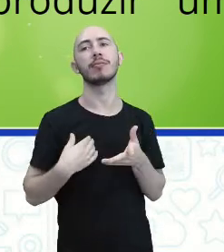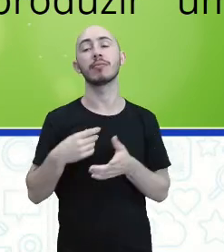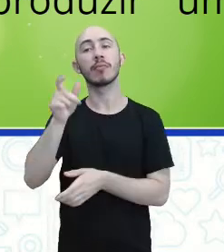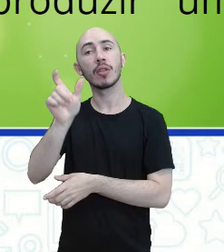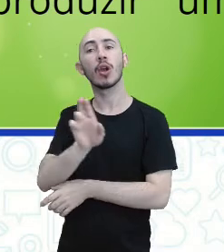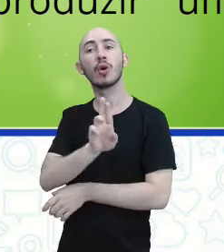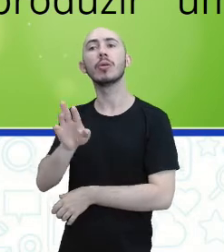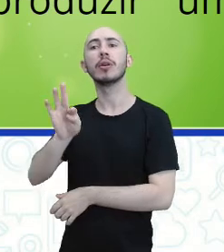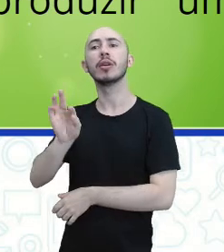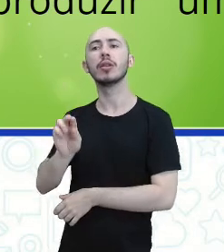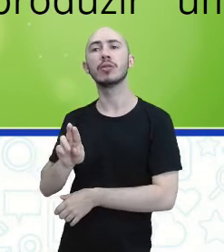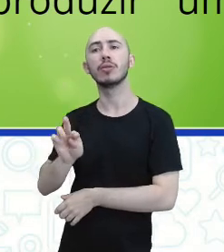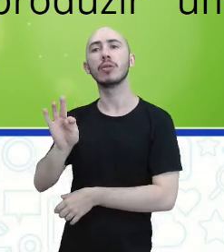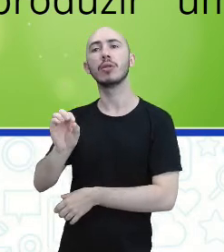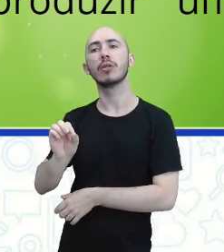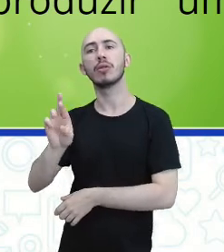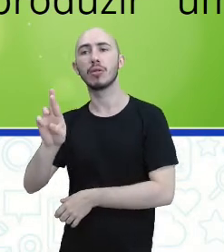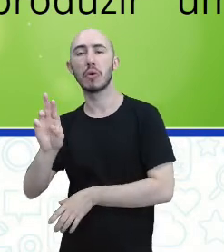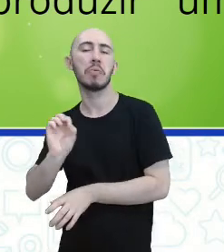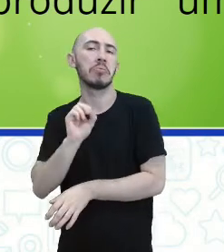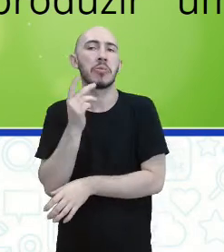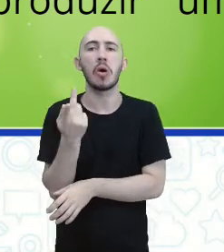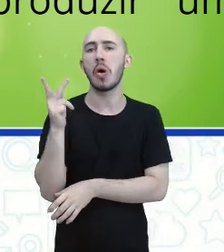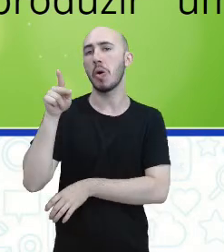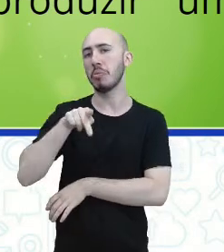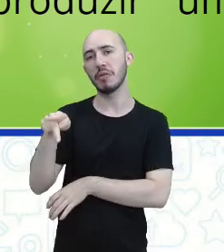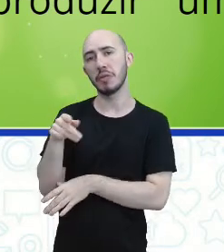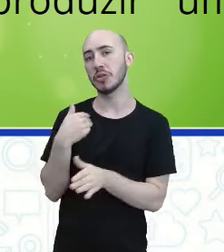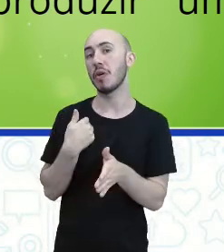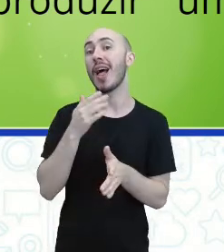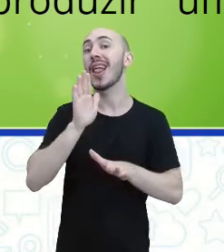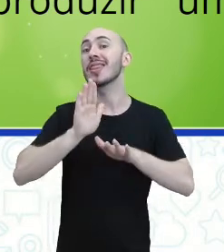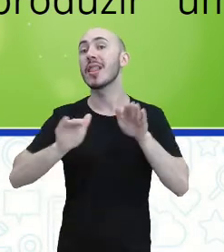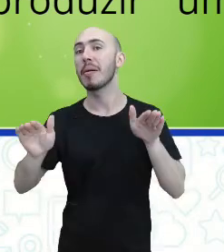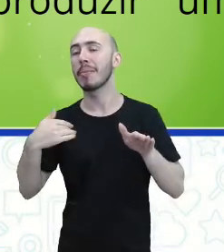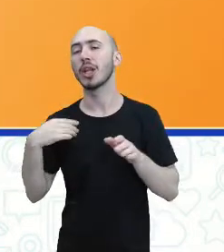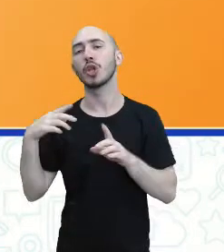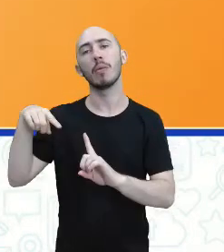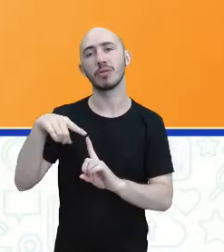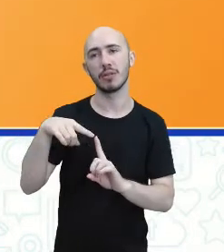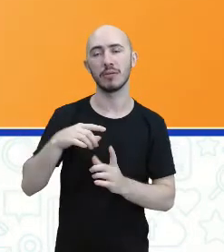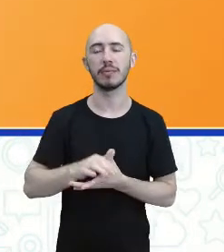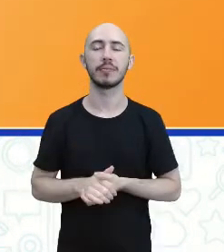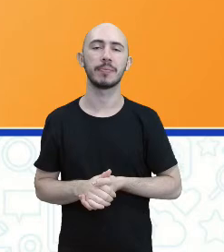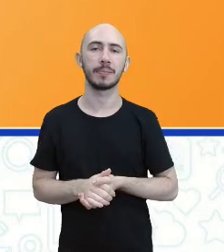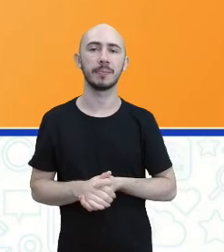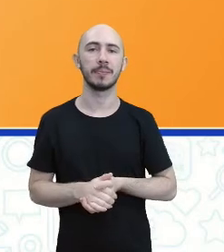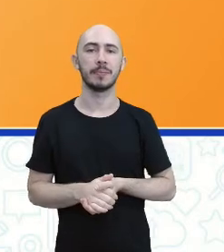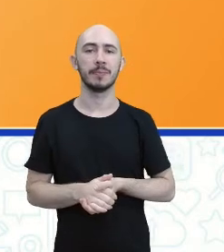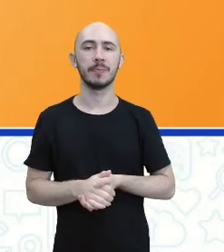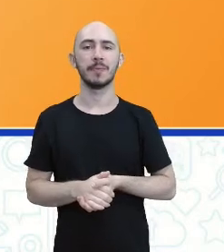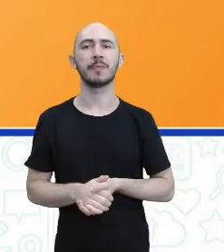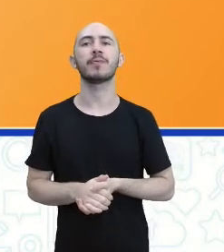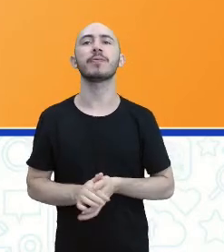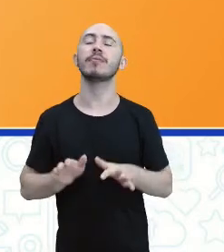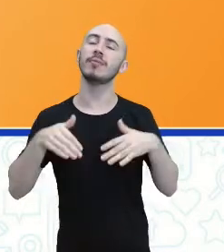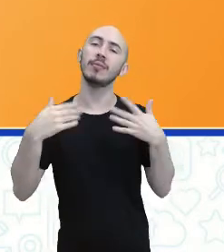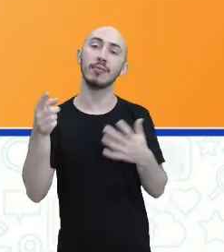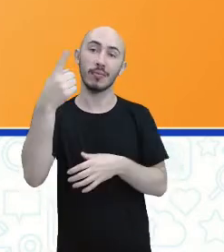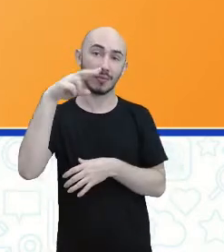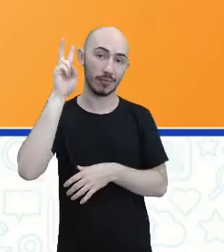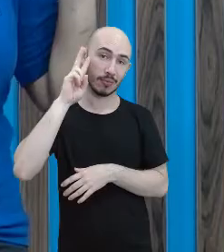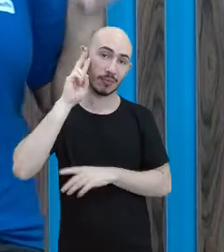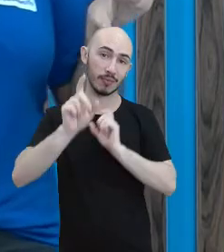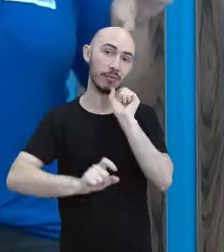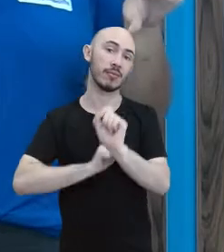tutor, ou professor, a depender do objetivo, tá? Então, lembram que